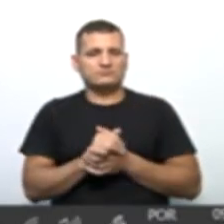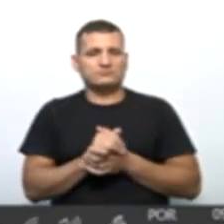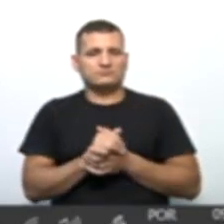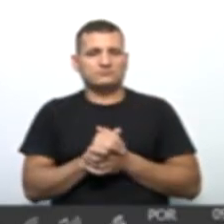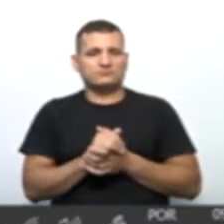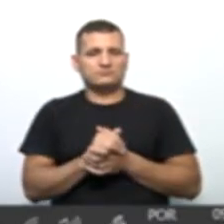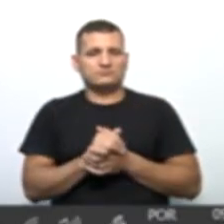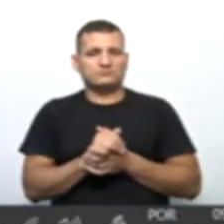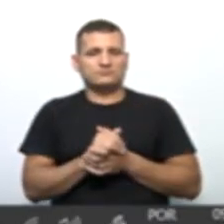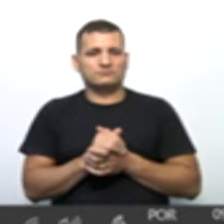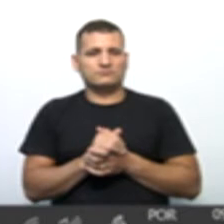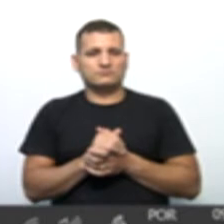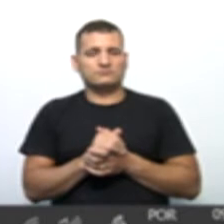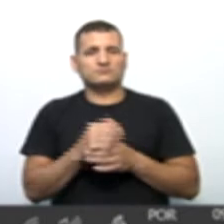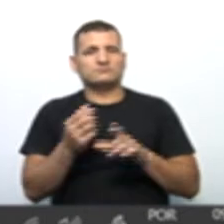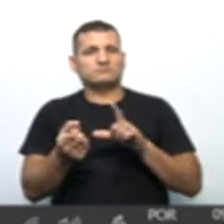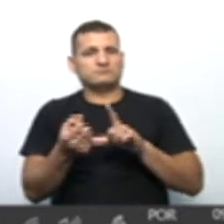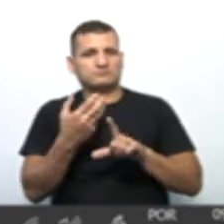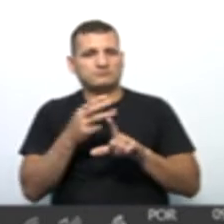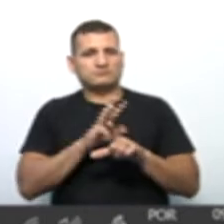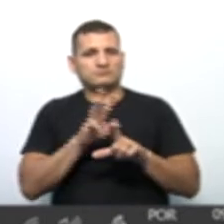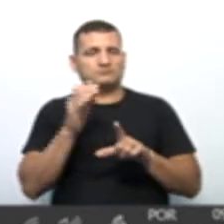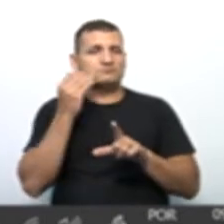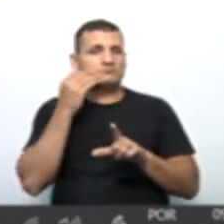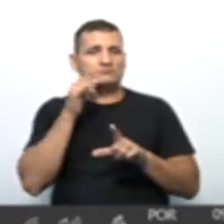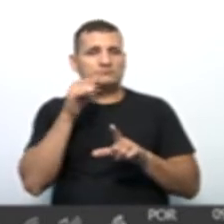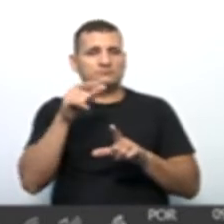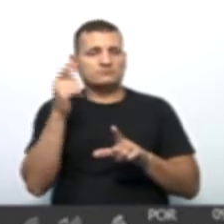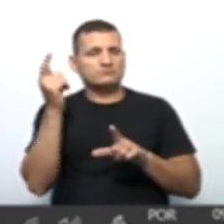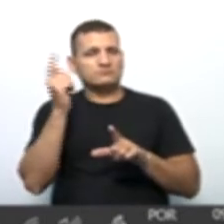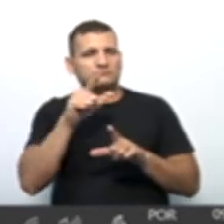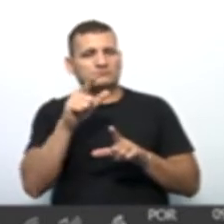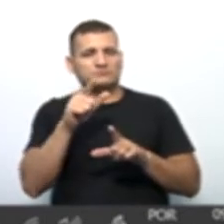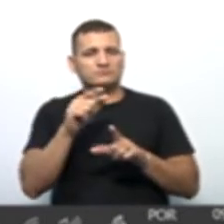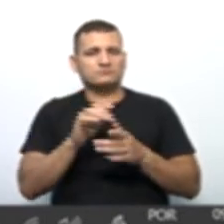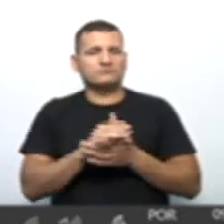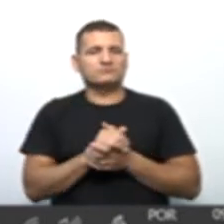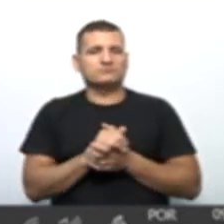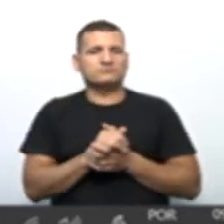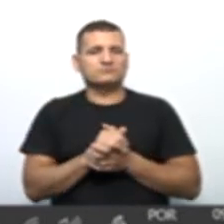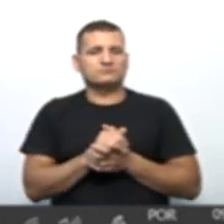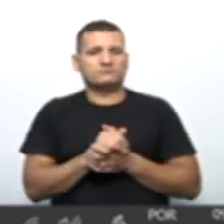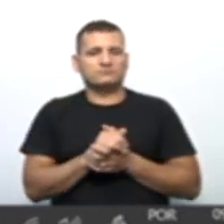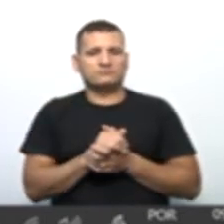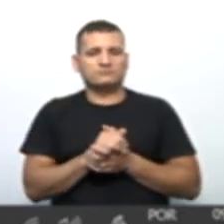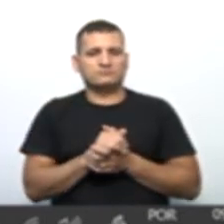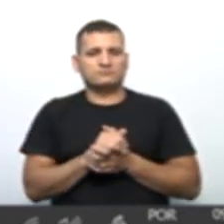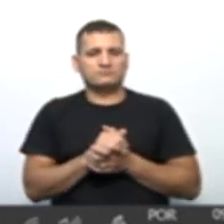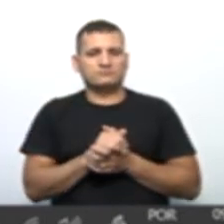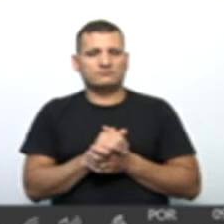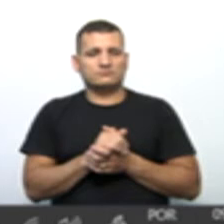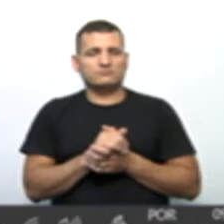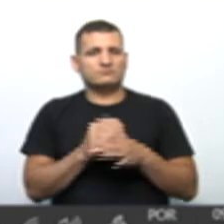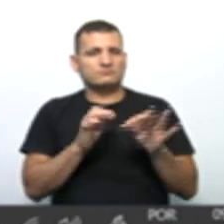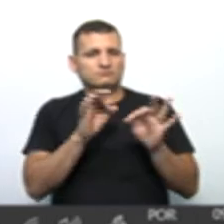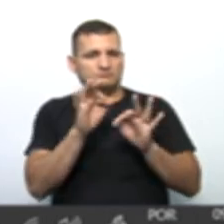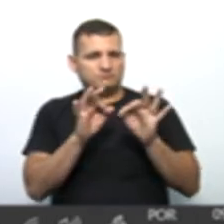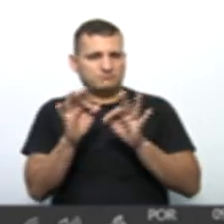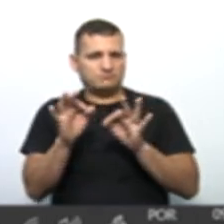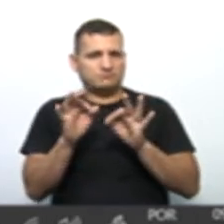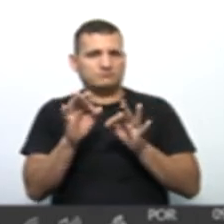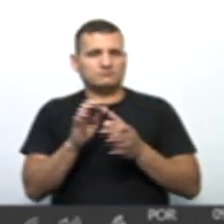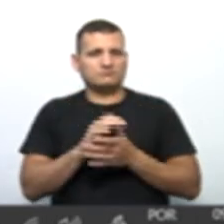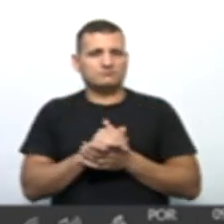tá e manda pra gente poder ver se vocês já estão conseguindo mano já vem aí o a partir de modelagem e frango